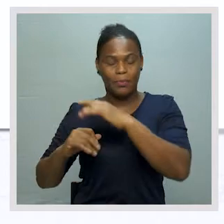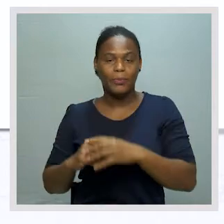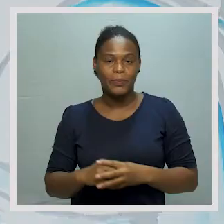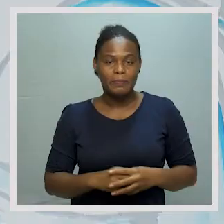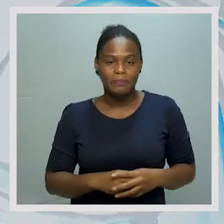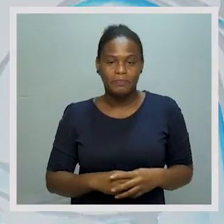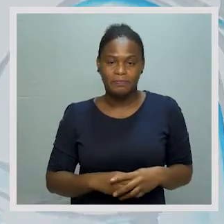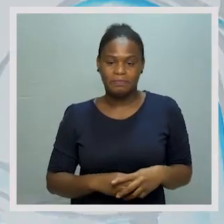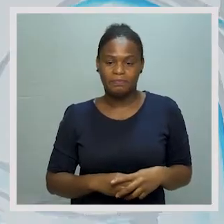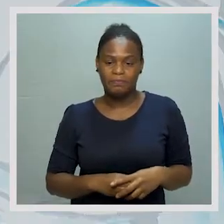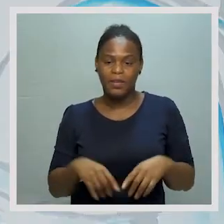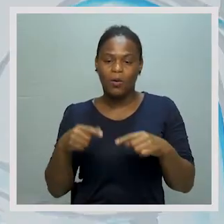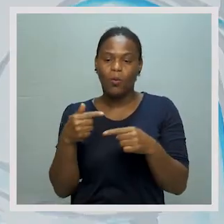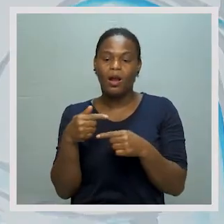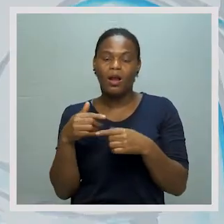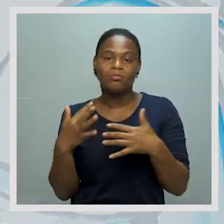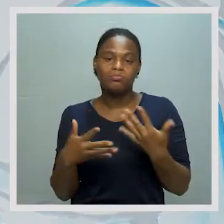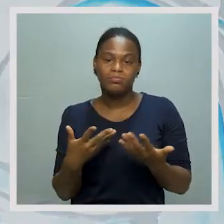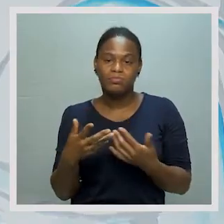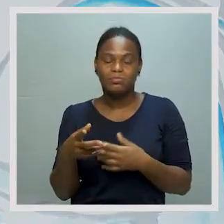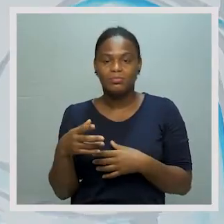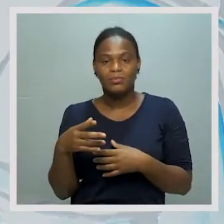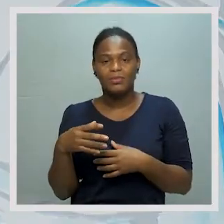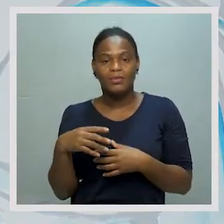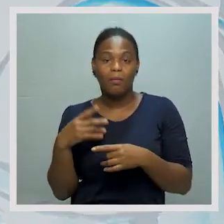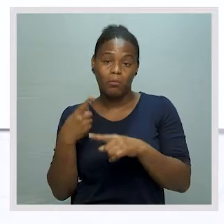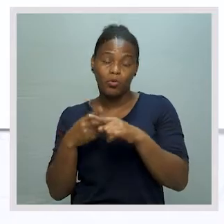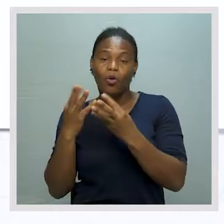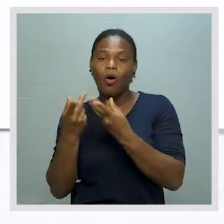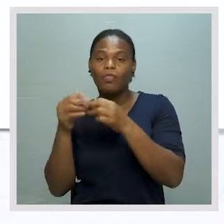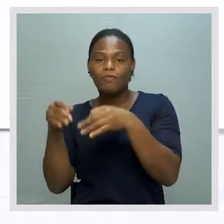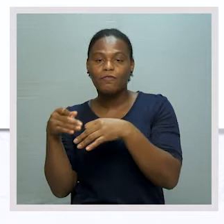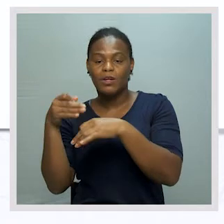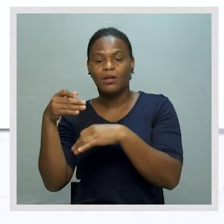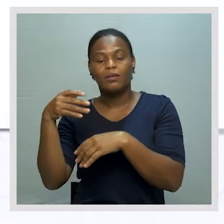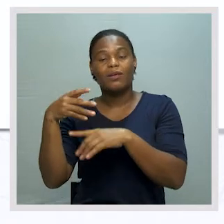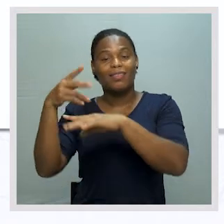4, igual, o produto é